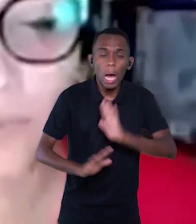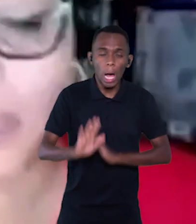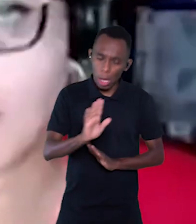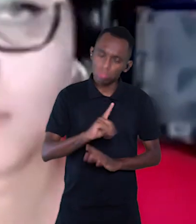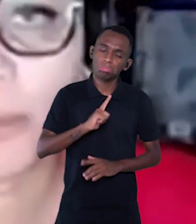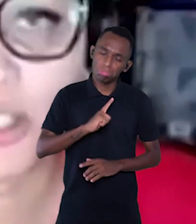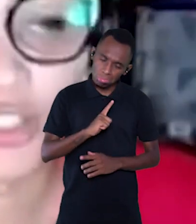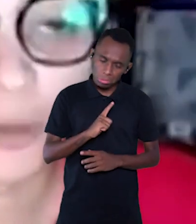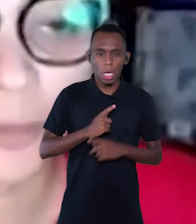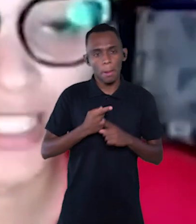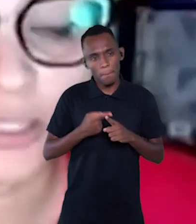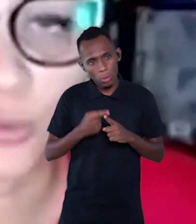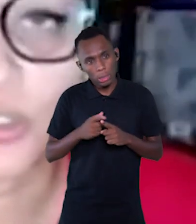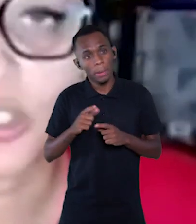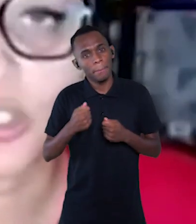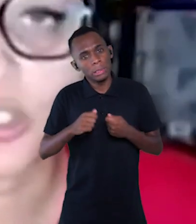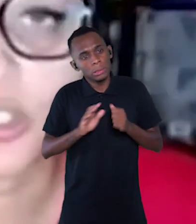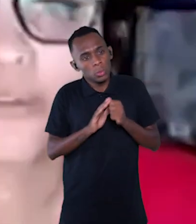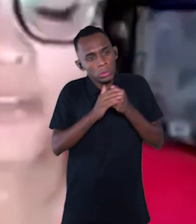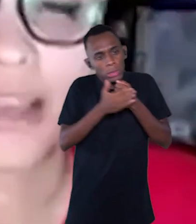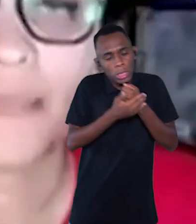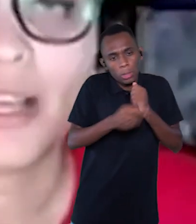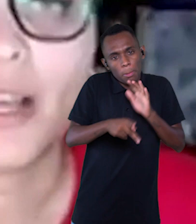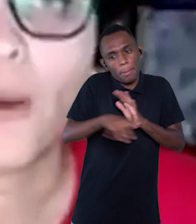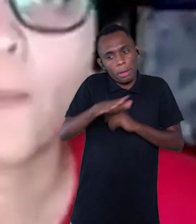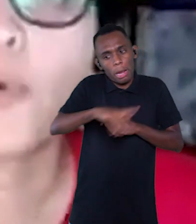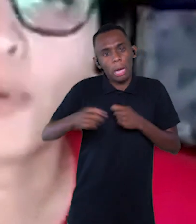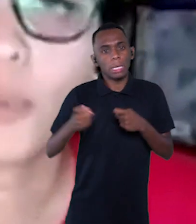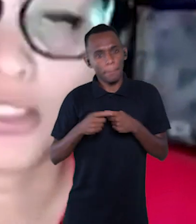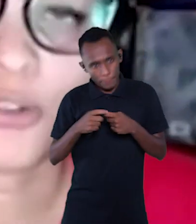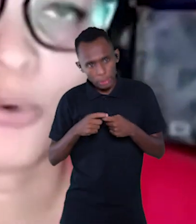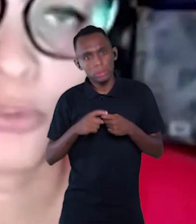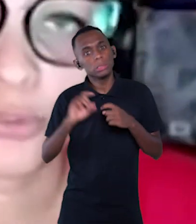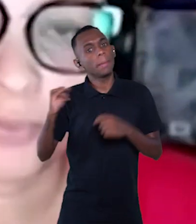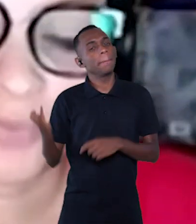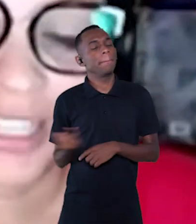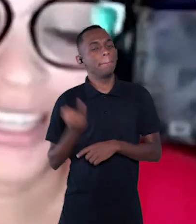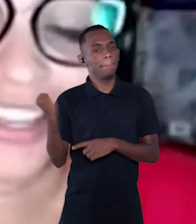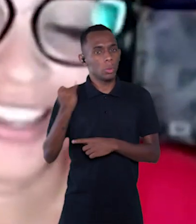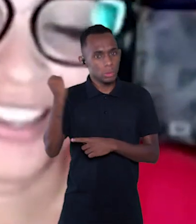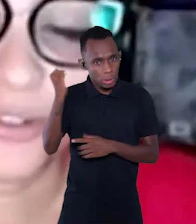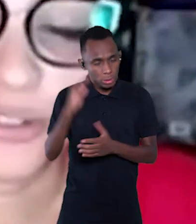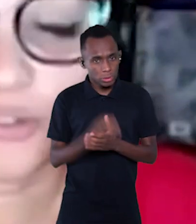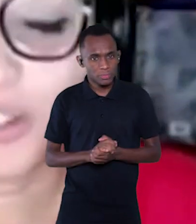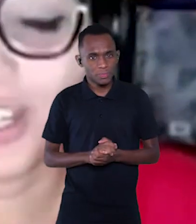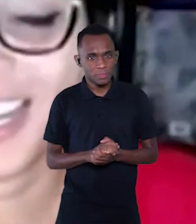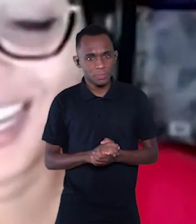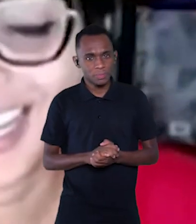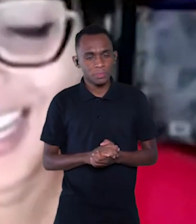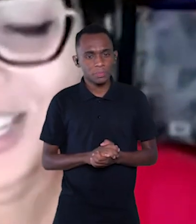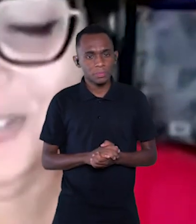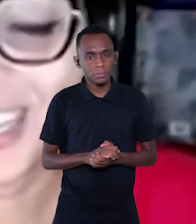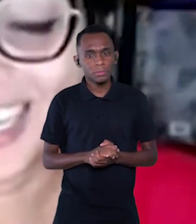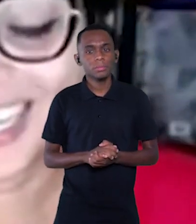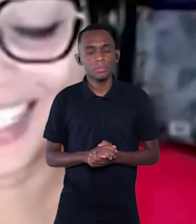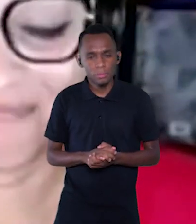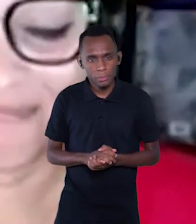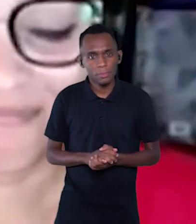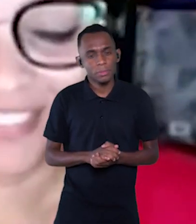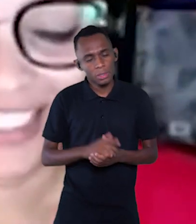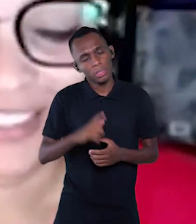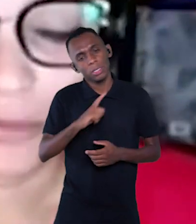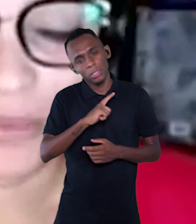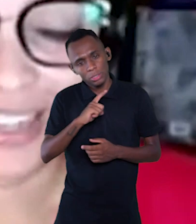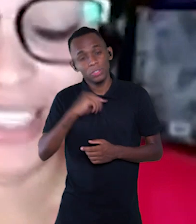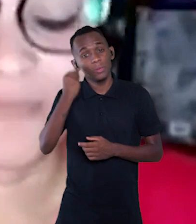porque, né, obviamente, tem uma questão do sigilo médico que é muito precioso, e eu tive uma